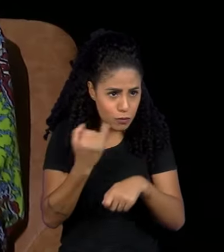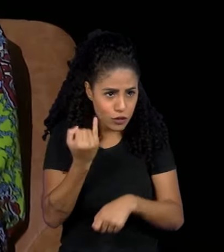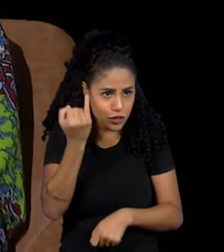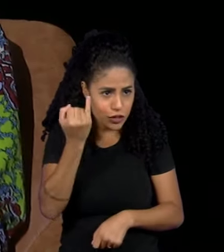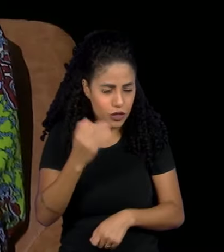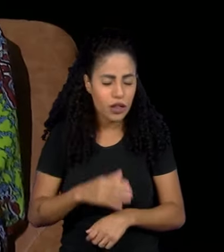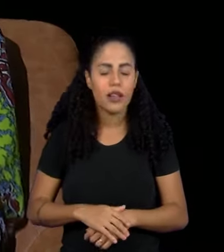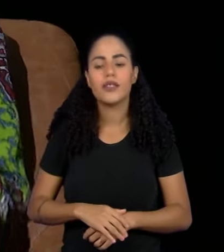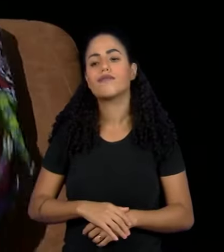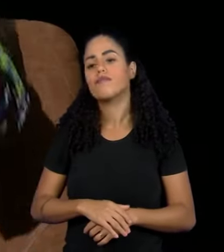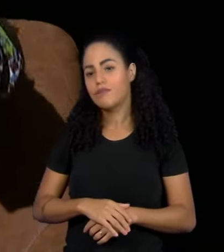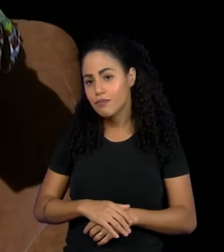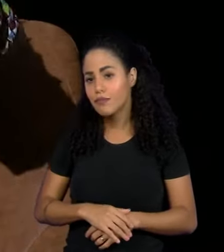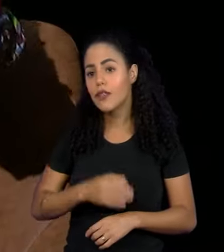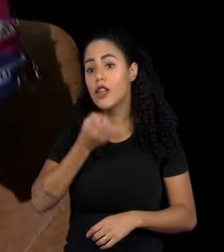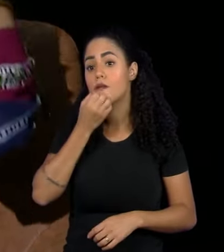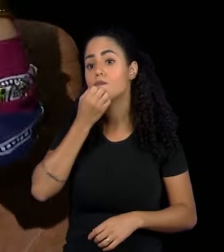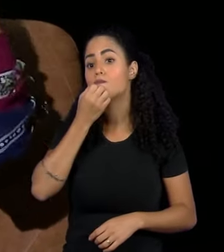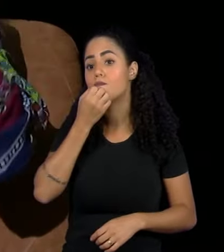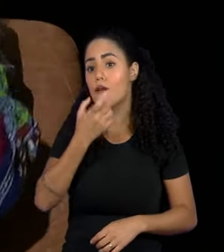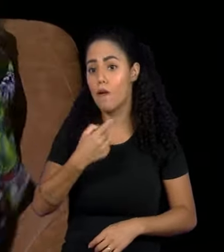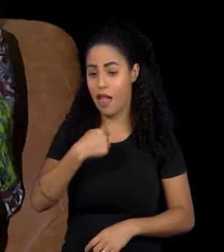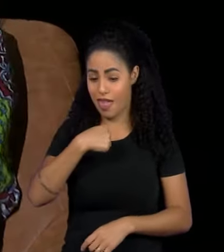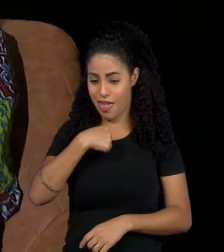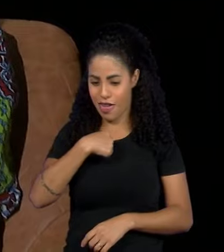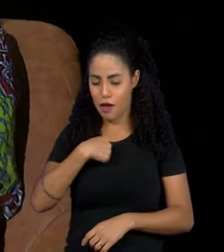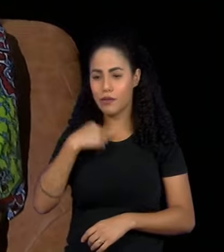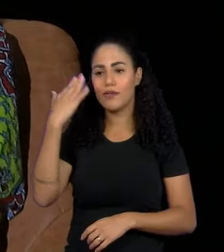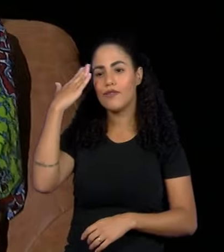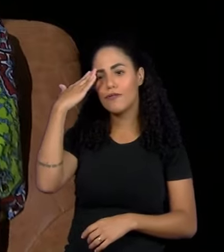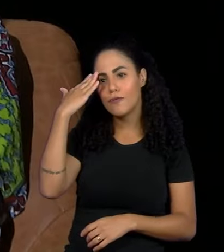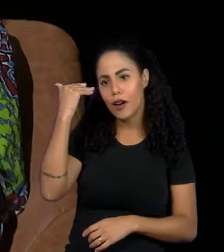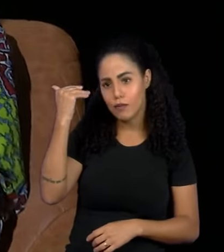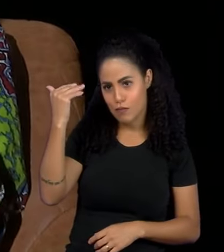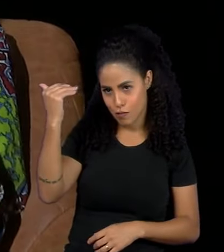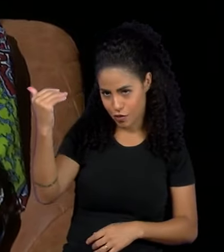É bom, depois que eu me tornei uma pessoa conhecida,